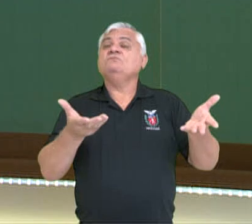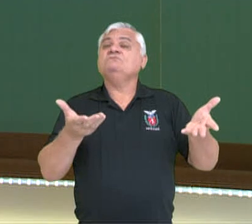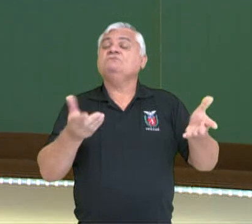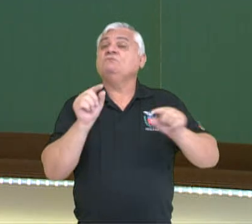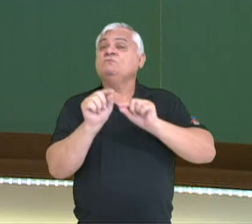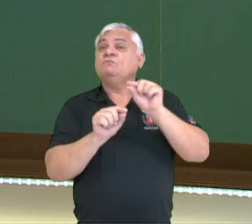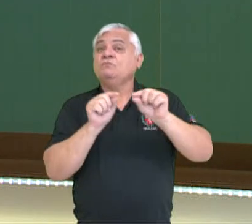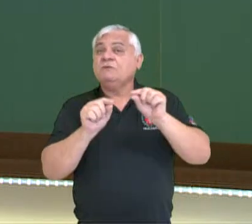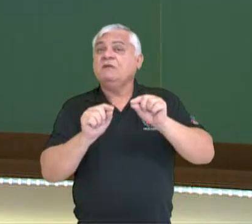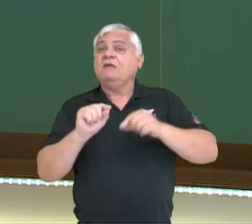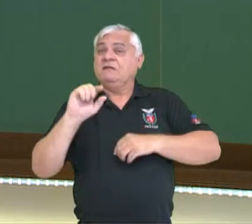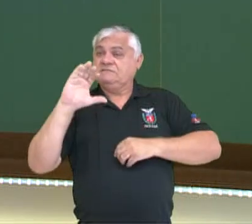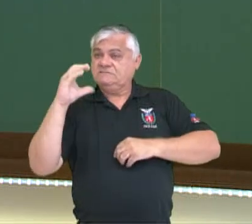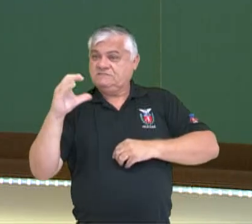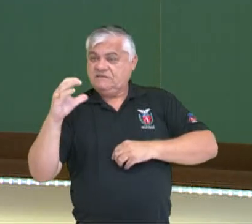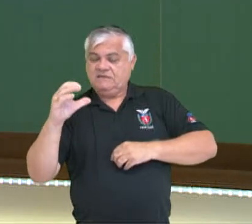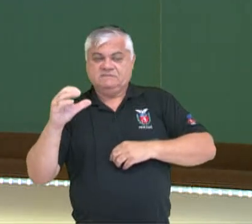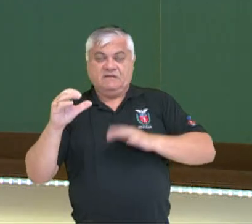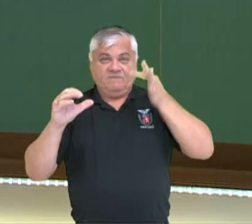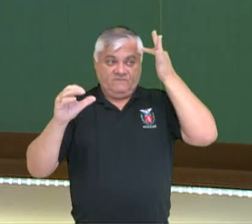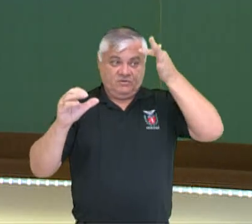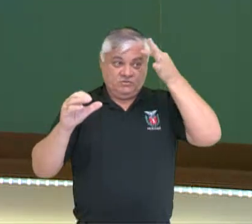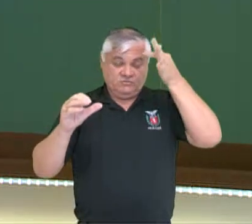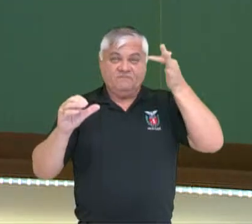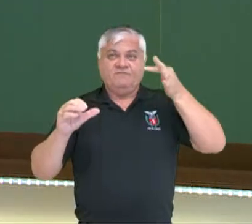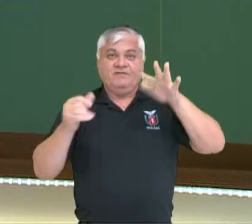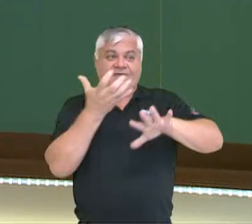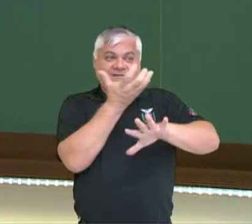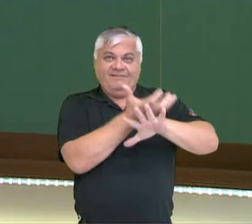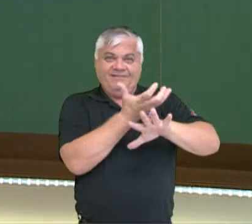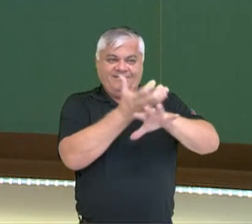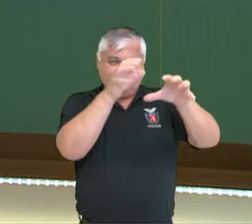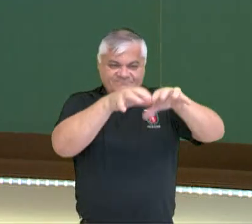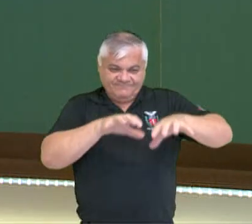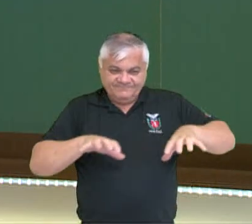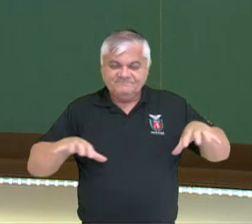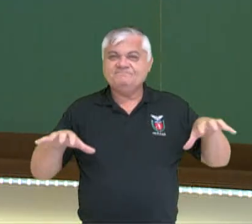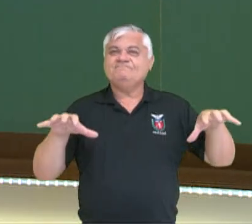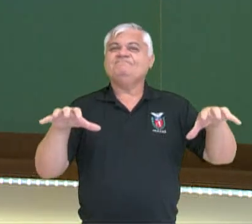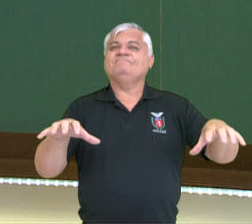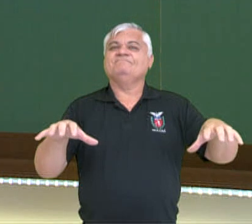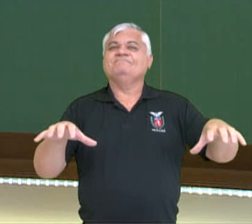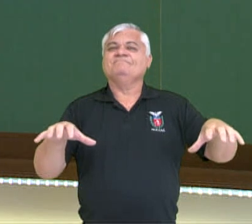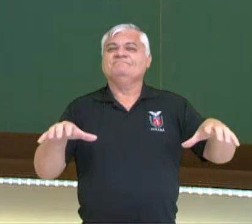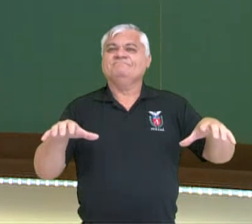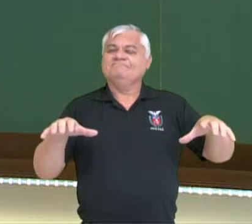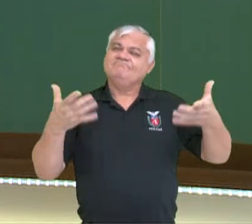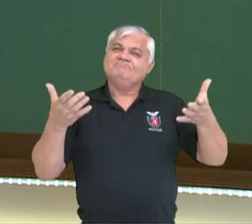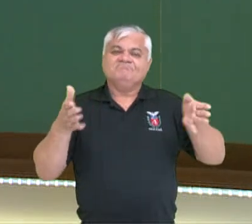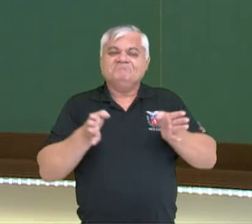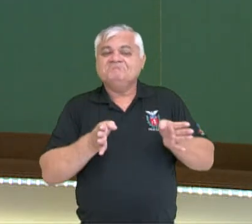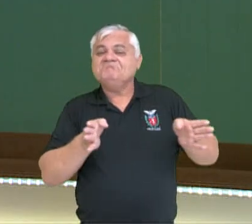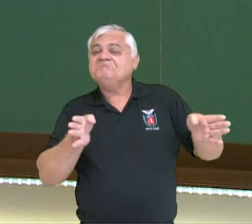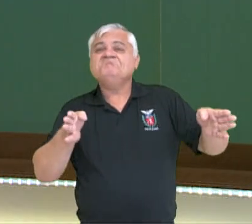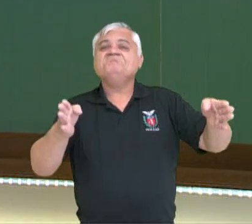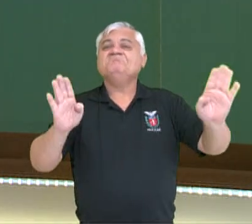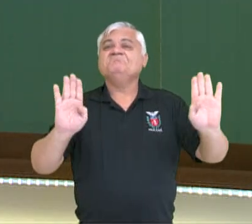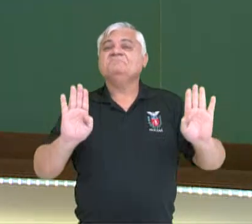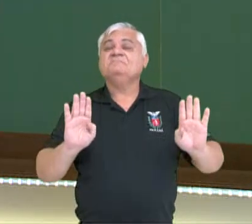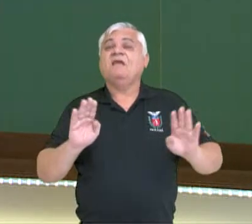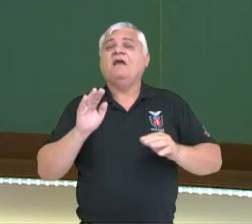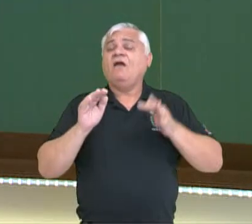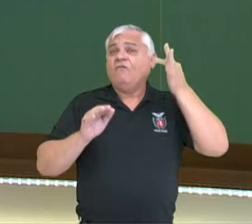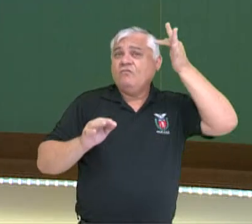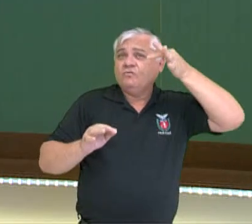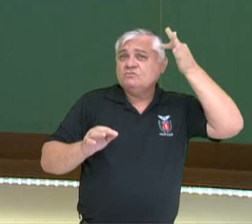hoje como ciência e filosofia, então elas seguem aí o seu rumo autonomamente, né? E a